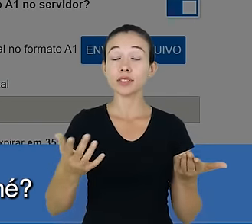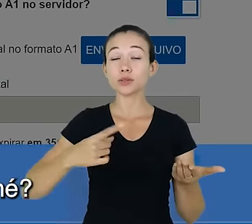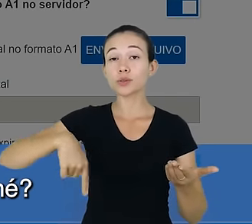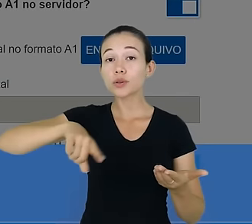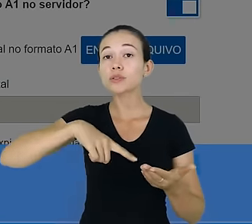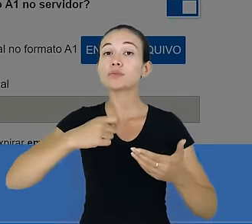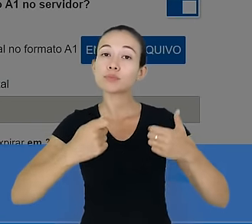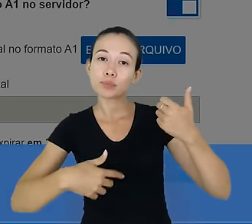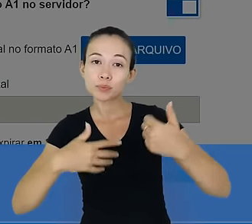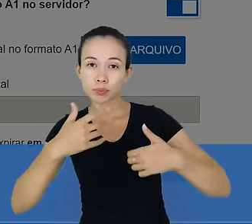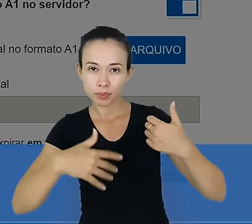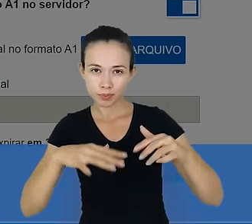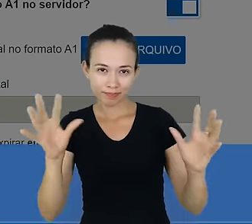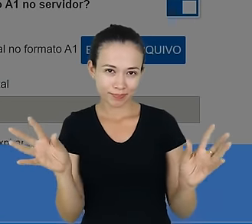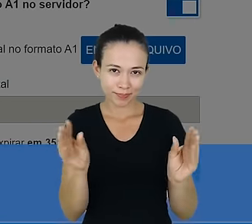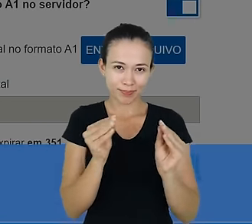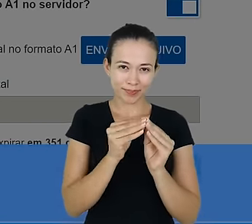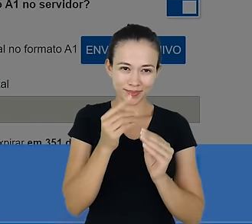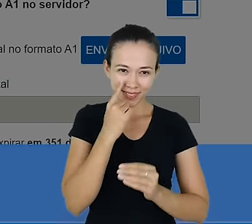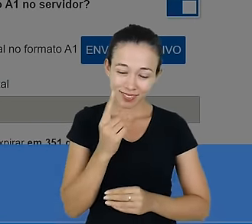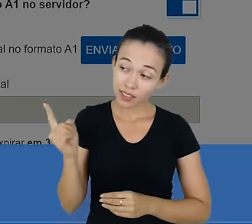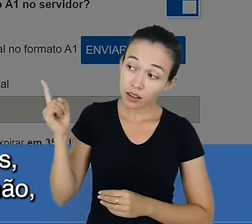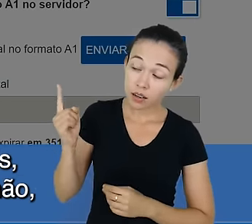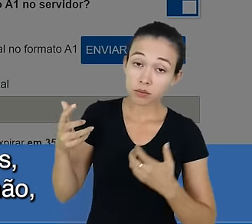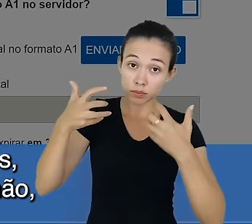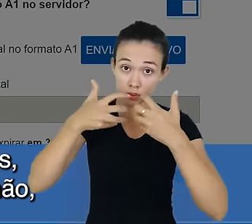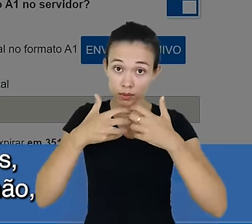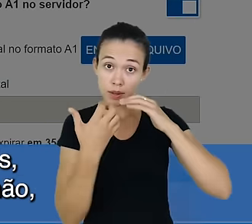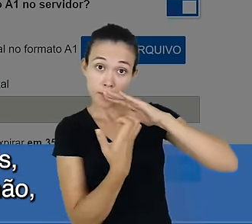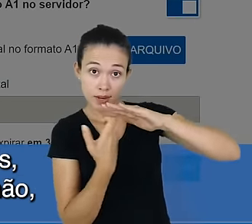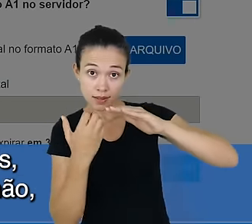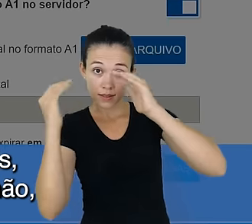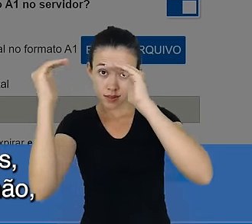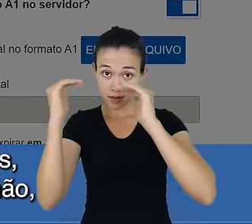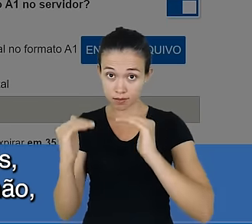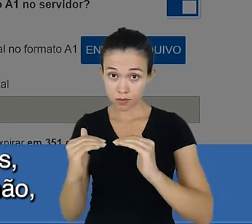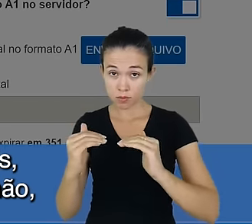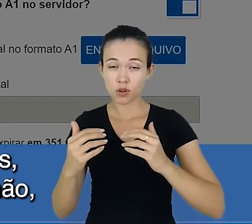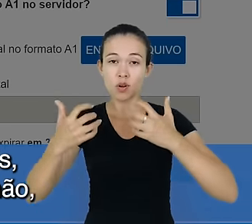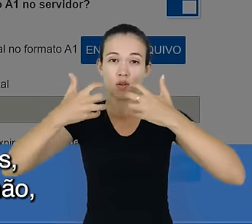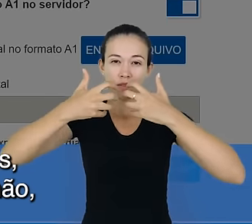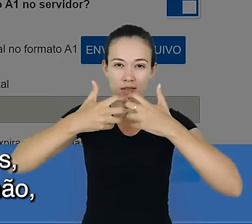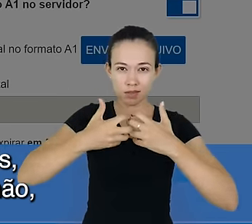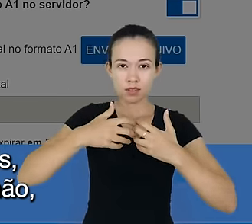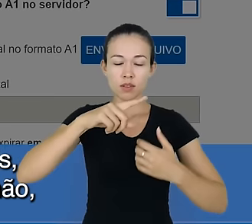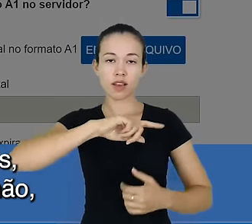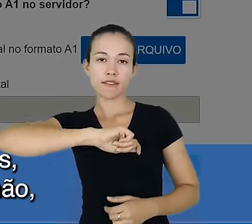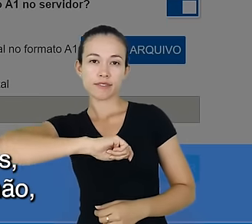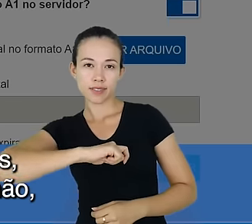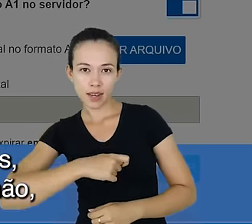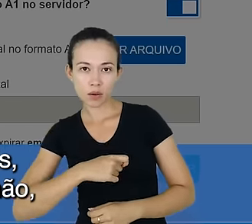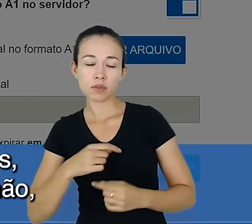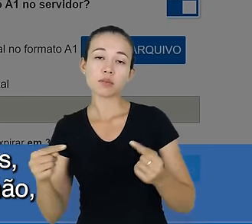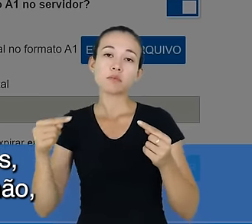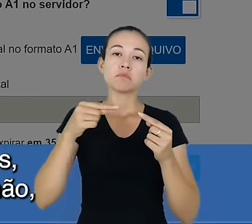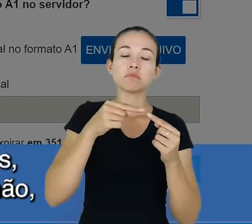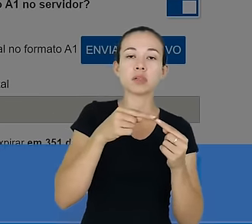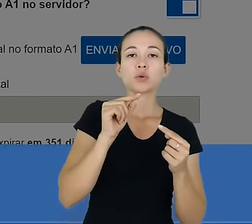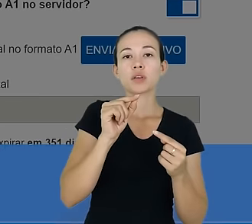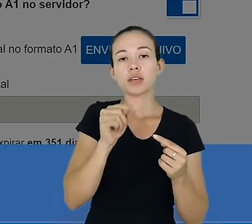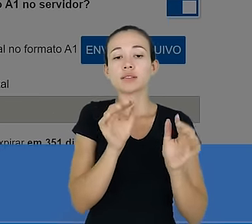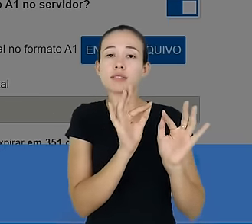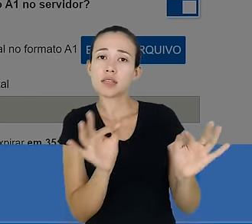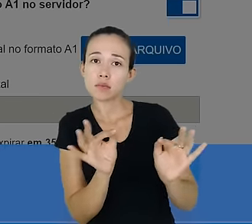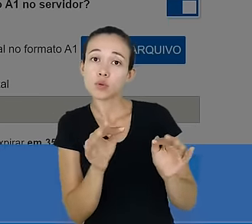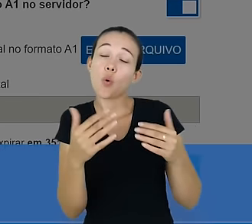acabou né configurações da empresa é o primeiro passo depois eu vim em configurações fiscais falei que a empresa é do simples ou não